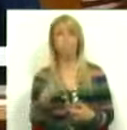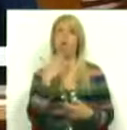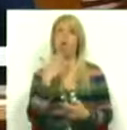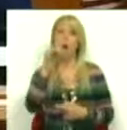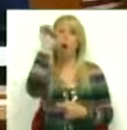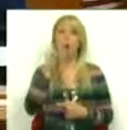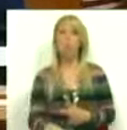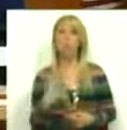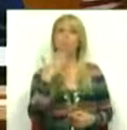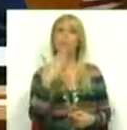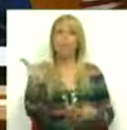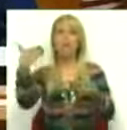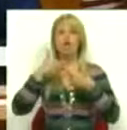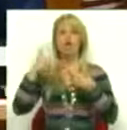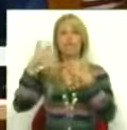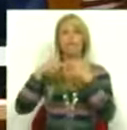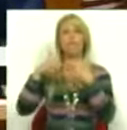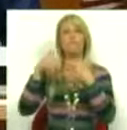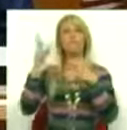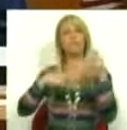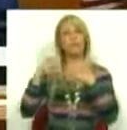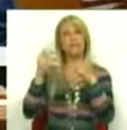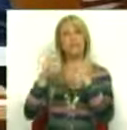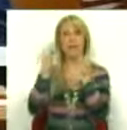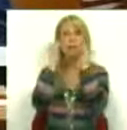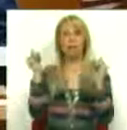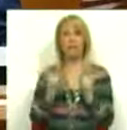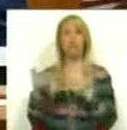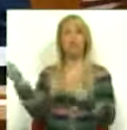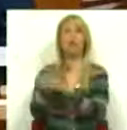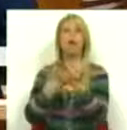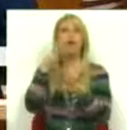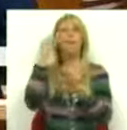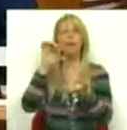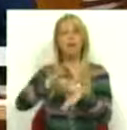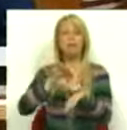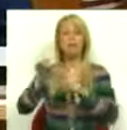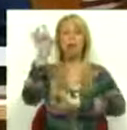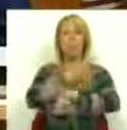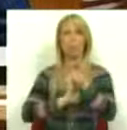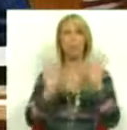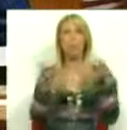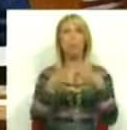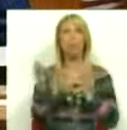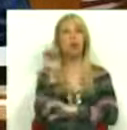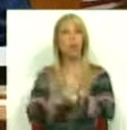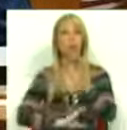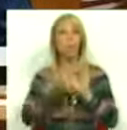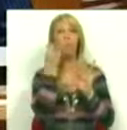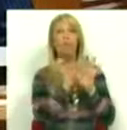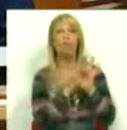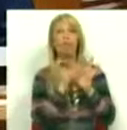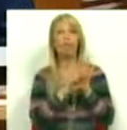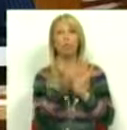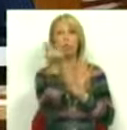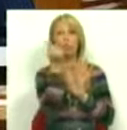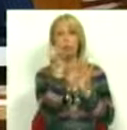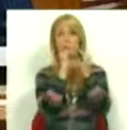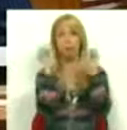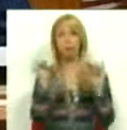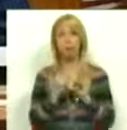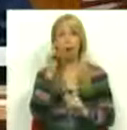assistência financeira internacional e negociado um acordo com o Banco Central Europeu, a Comissão Europeia e o Fundo Monetário Internacional com